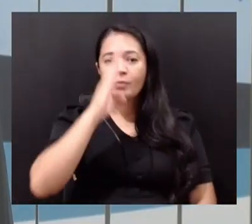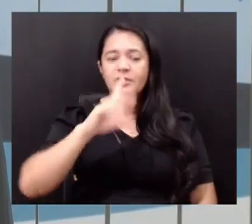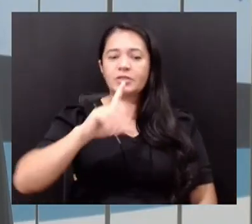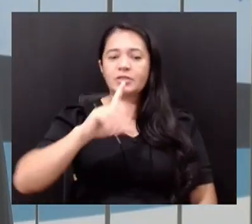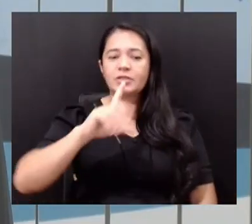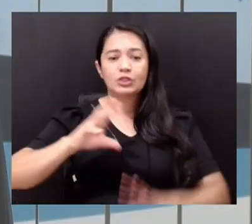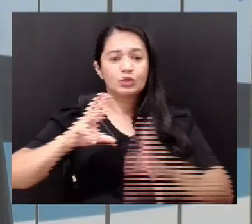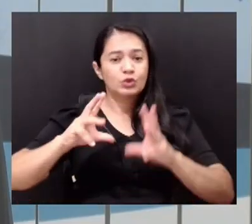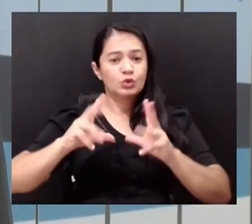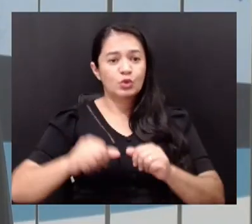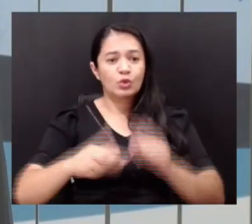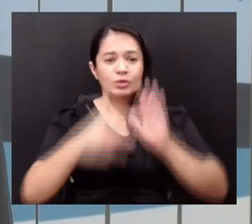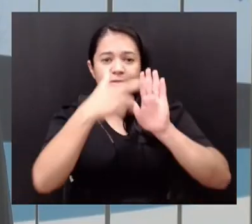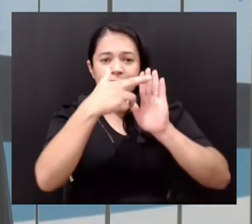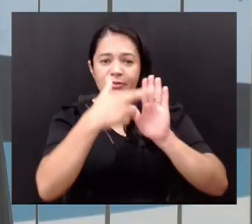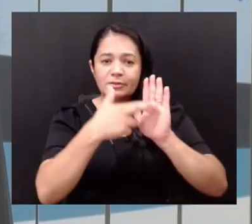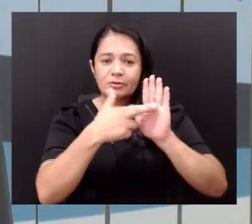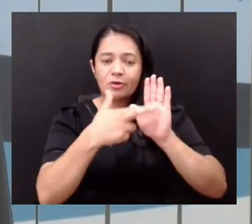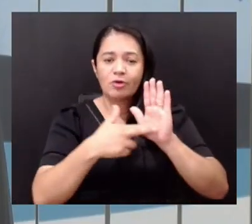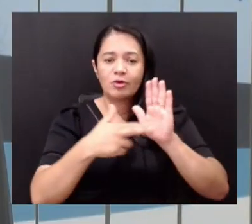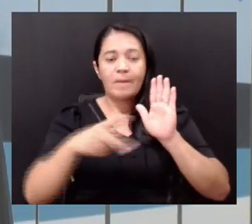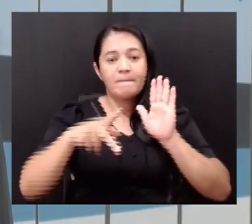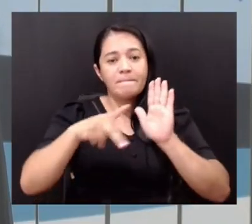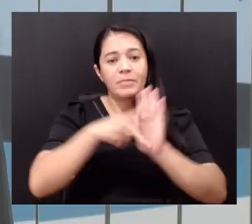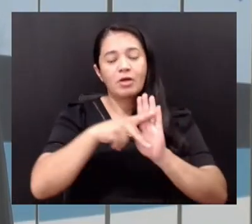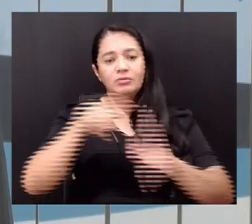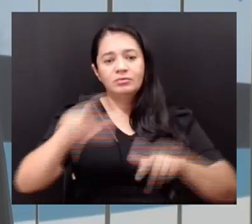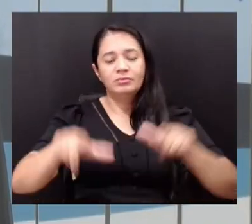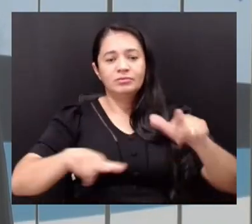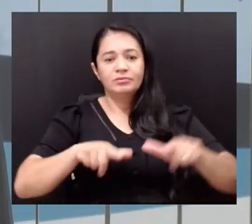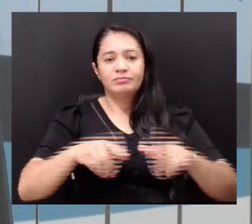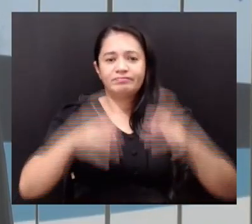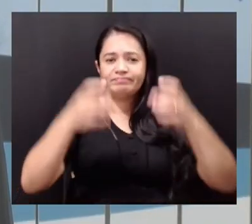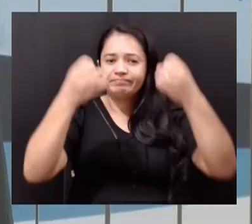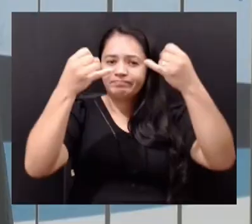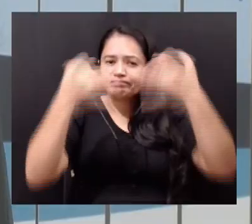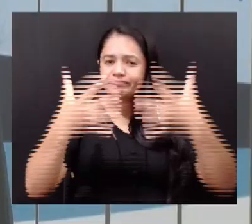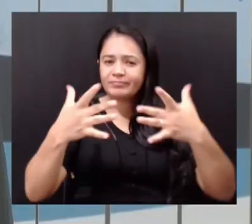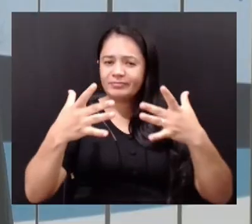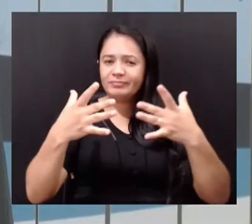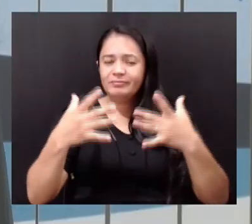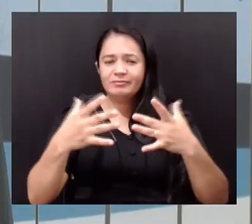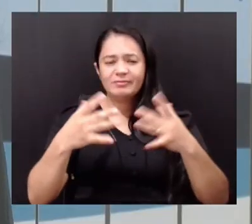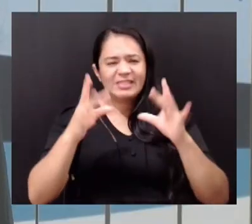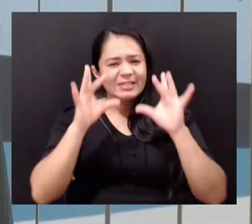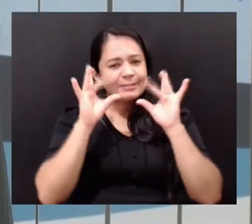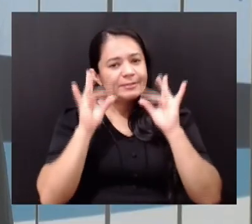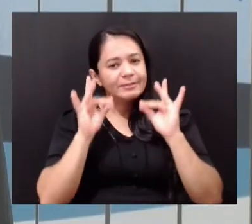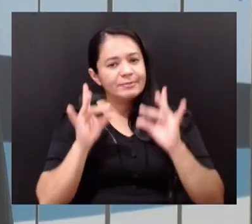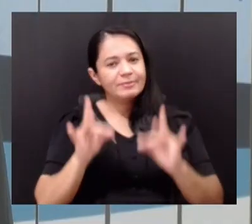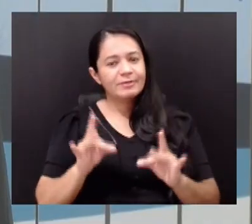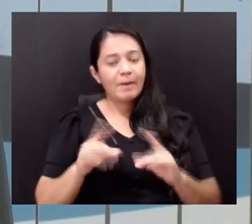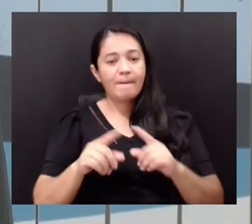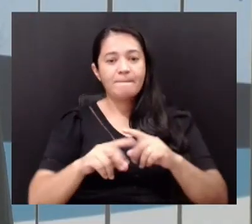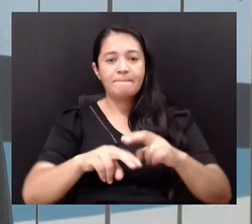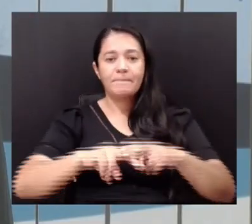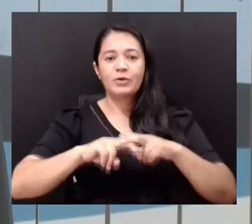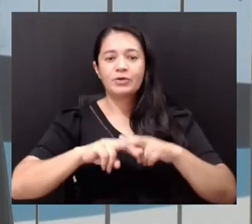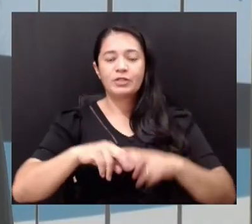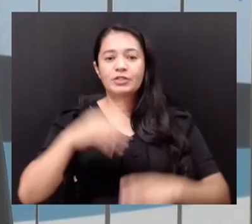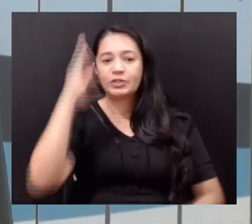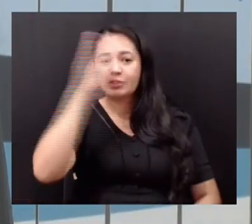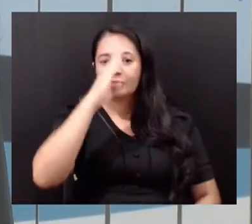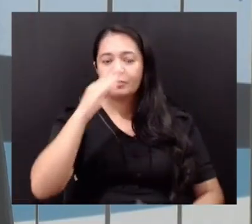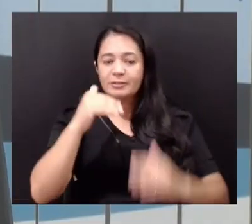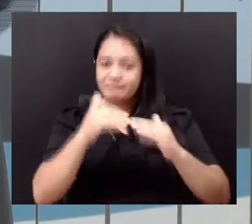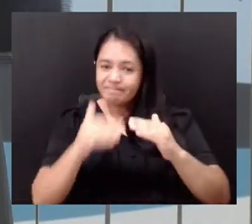muito bem definidas. Inclusive, ele se destaca em relação a outros países. Então, você tem que ter, por